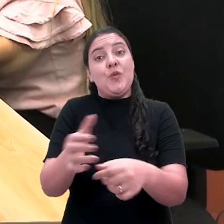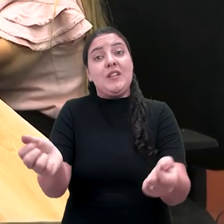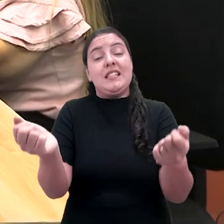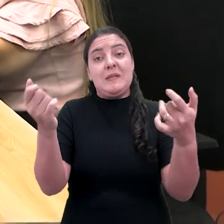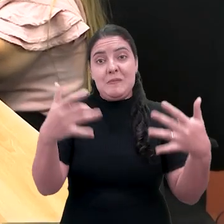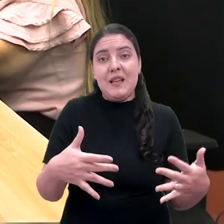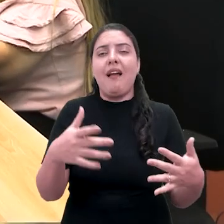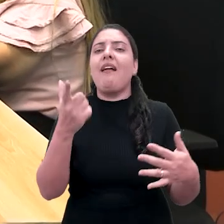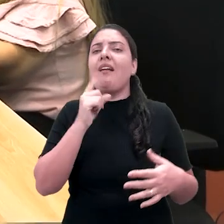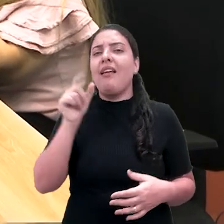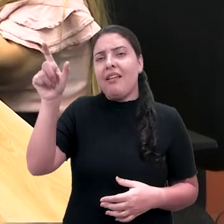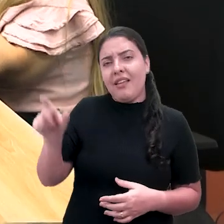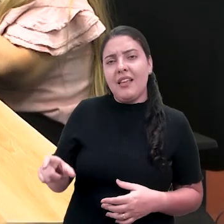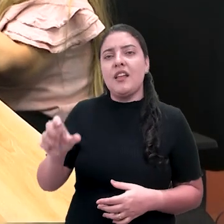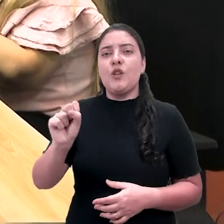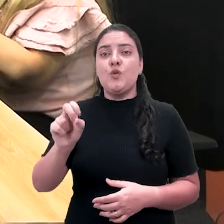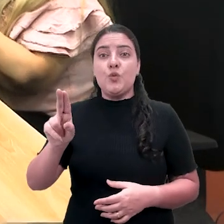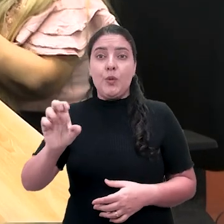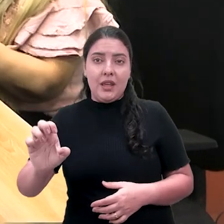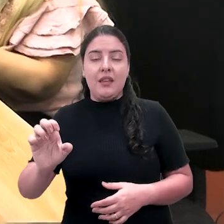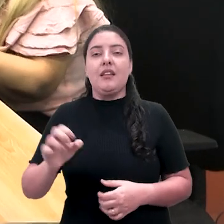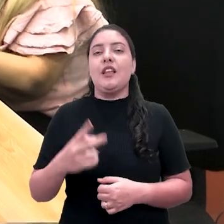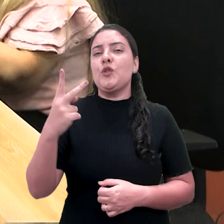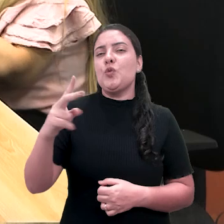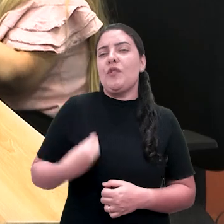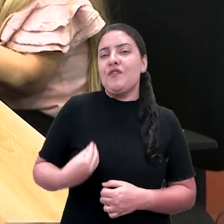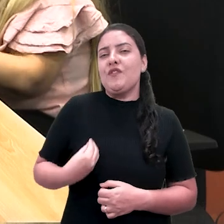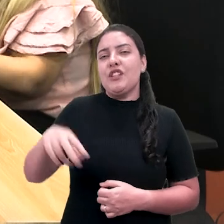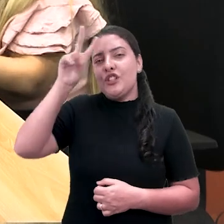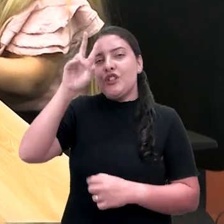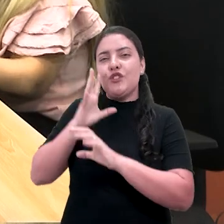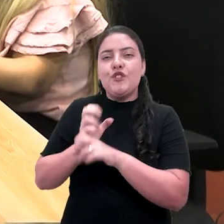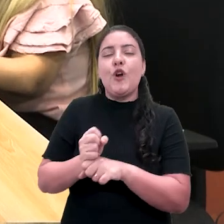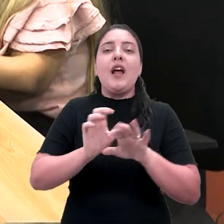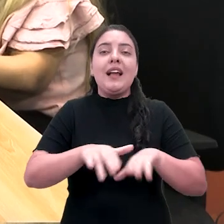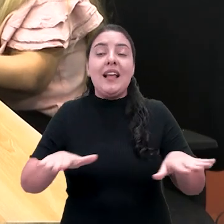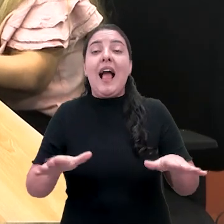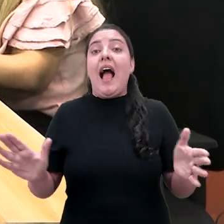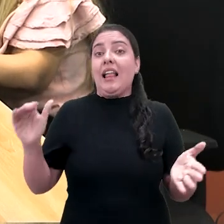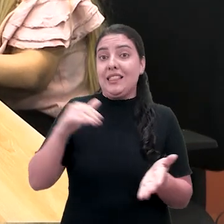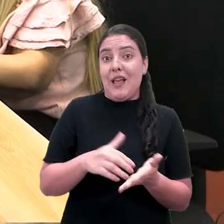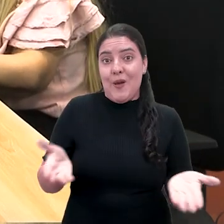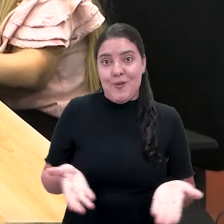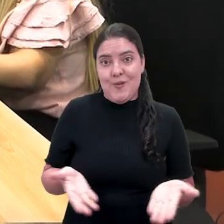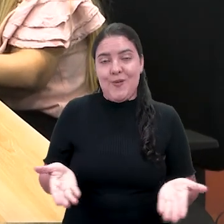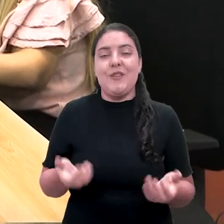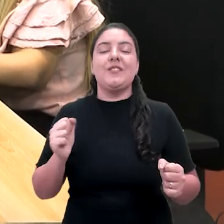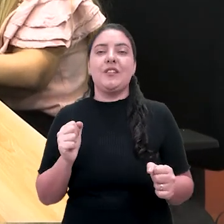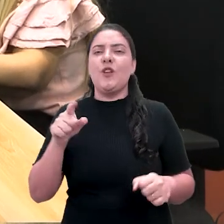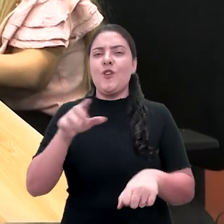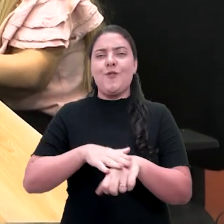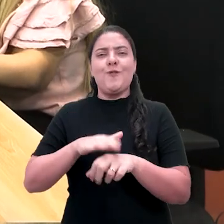gente quem foi a Sui, do começo da sua história, criança, até se tornar o que se tornou hoje. Você